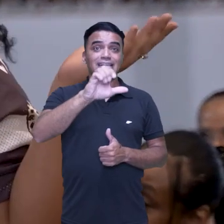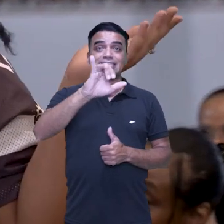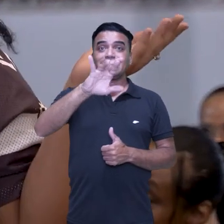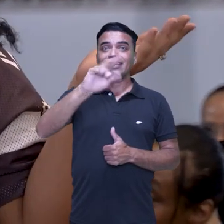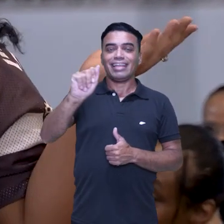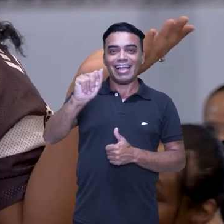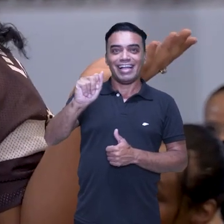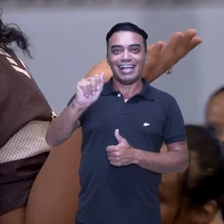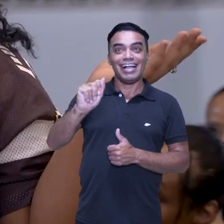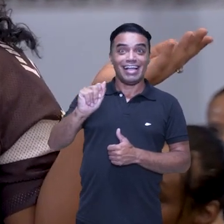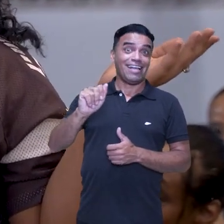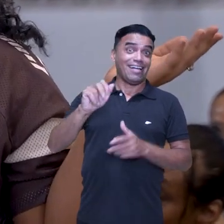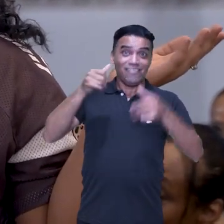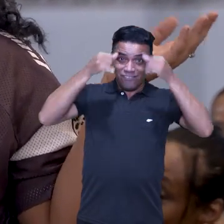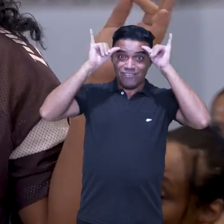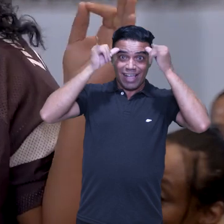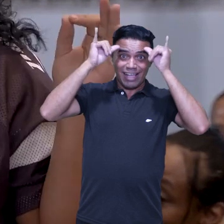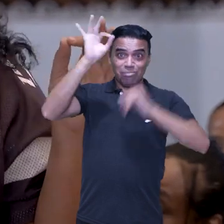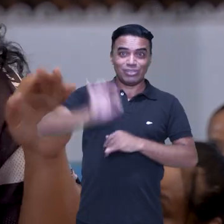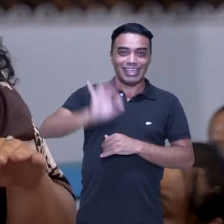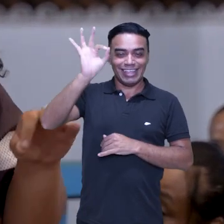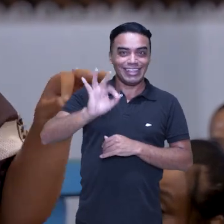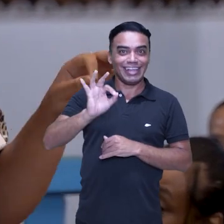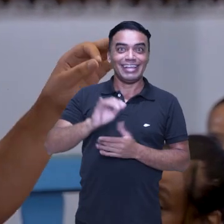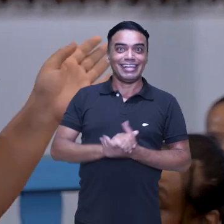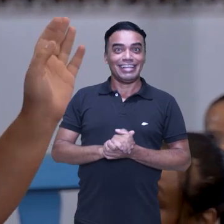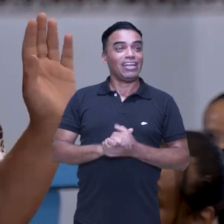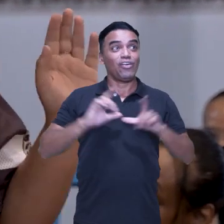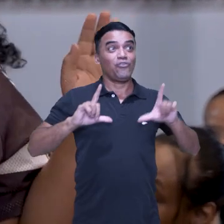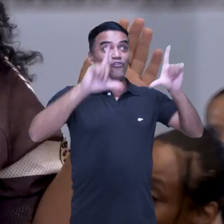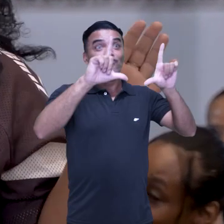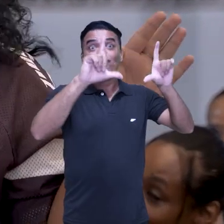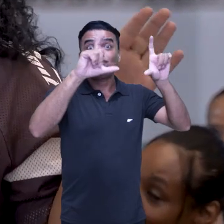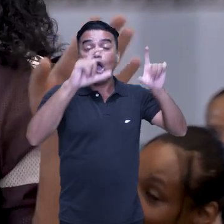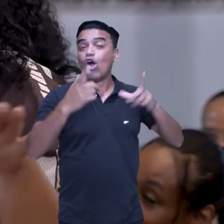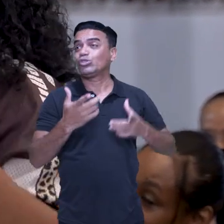vaca da porcentagem. Gente, eu acho que foi a foto que mais me marcou. Eu não